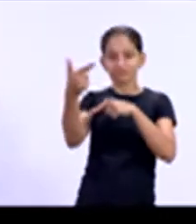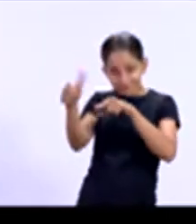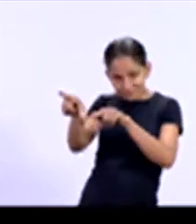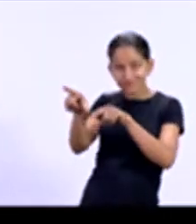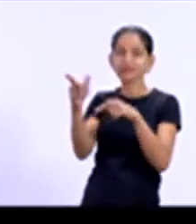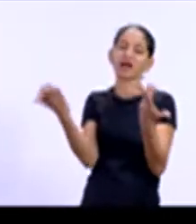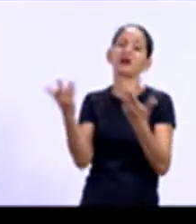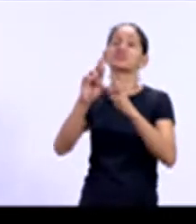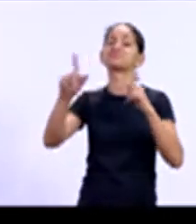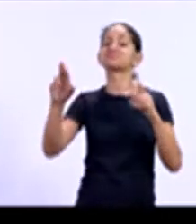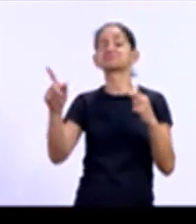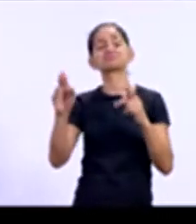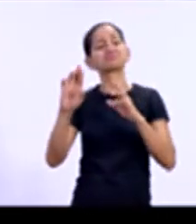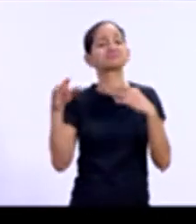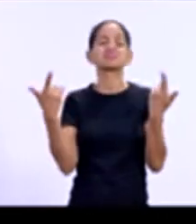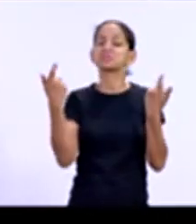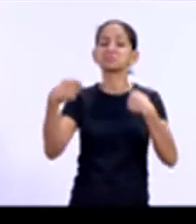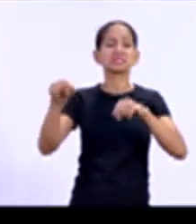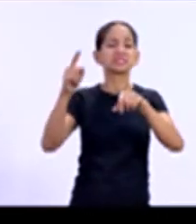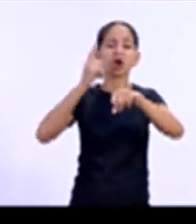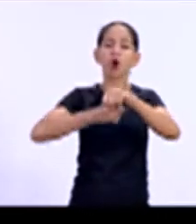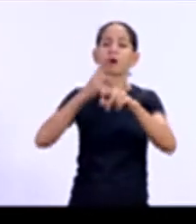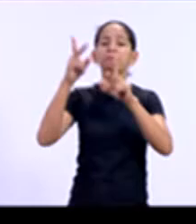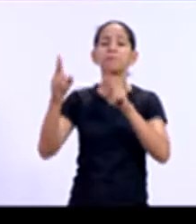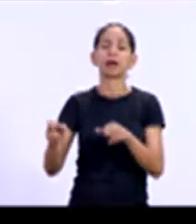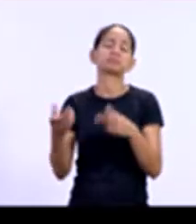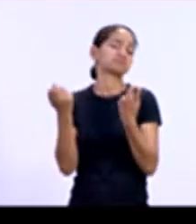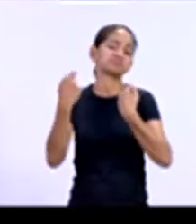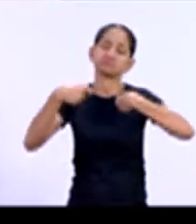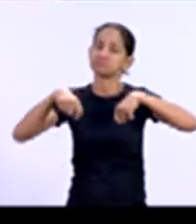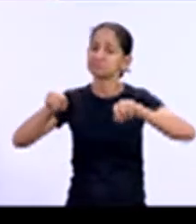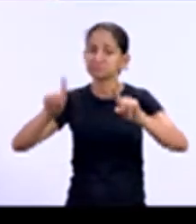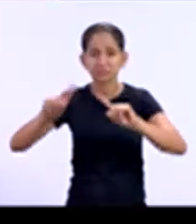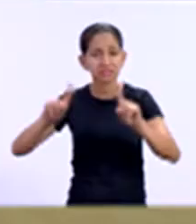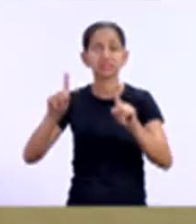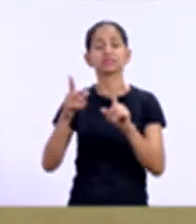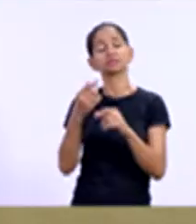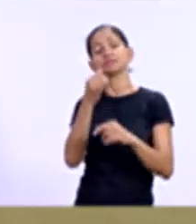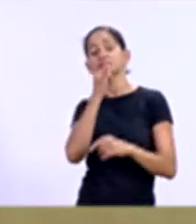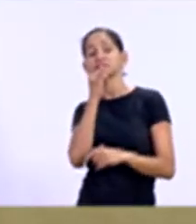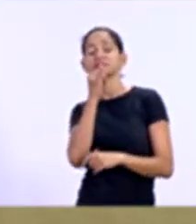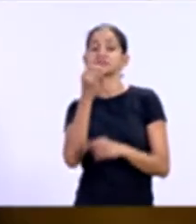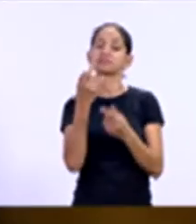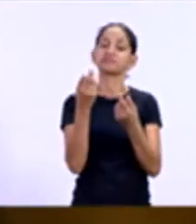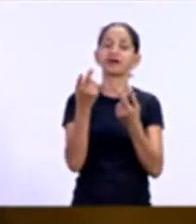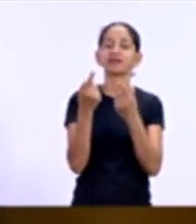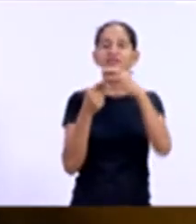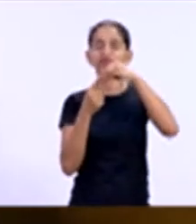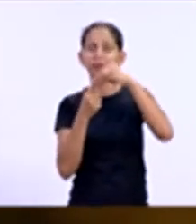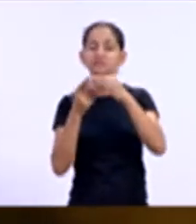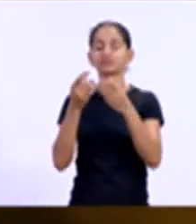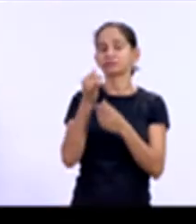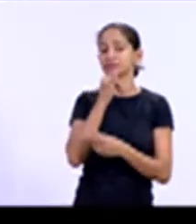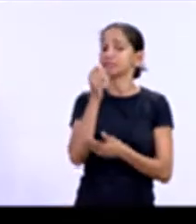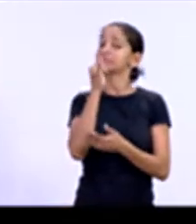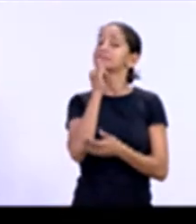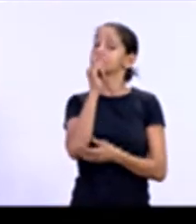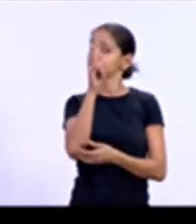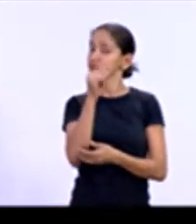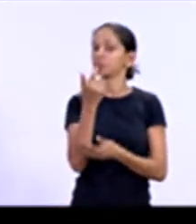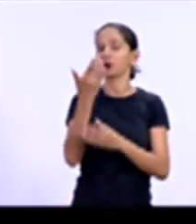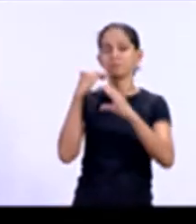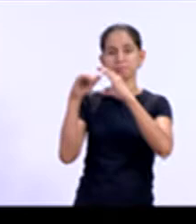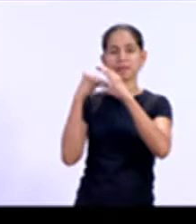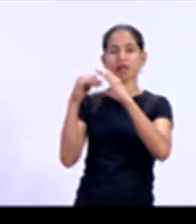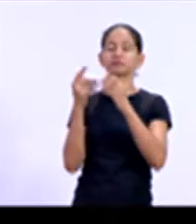receptor não precisam estar conversando em tempo real. A troca de informações não é simultânea. Por exemplo, o e-mail